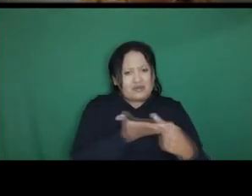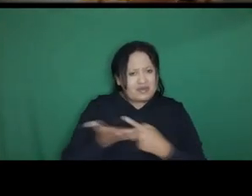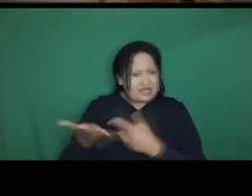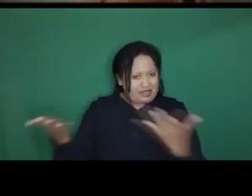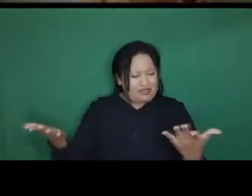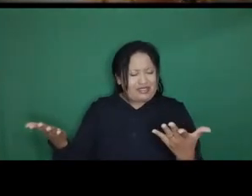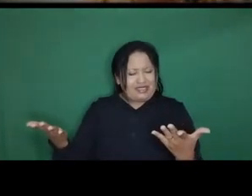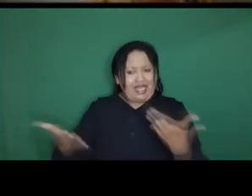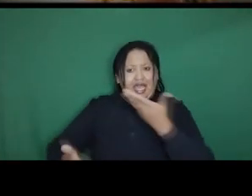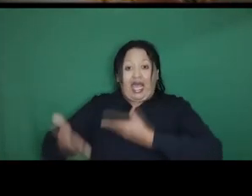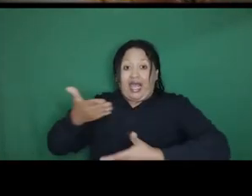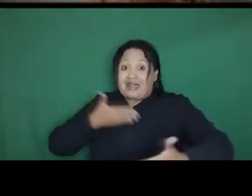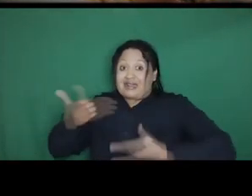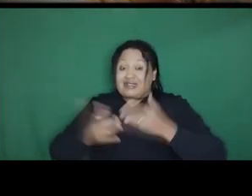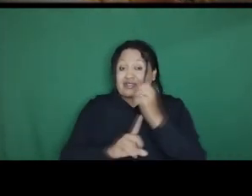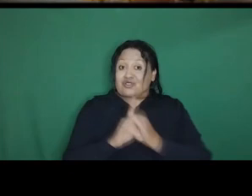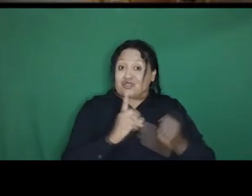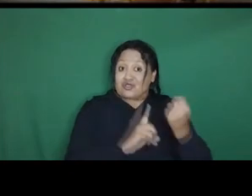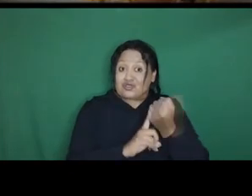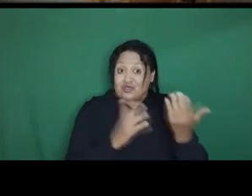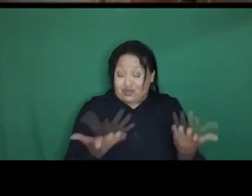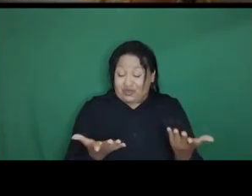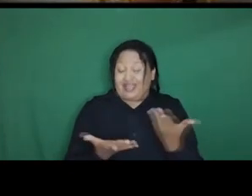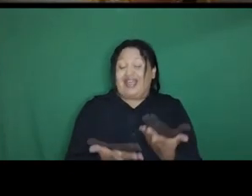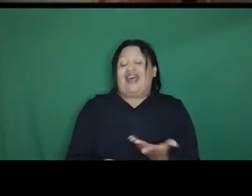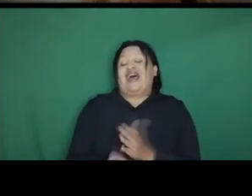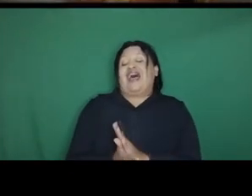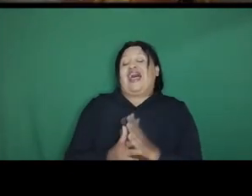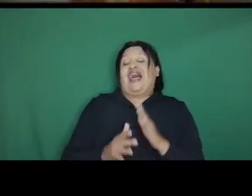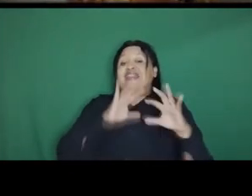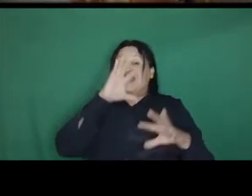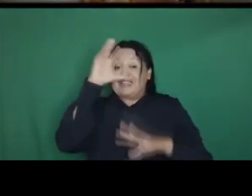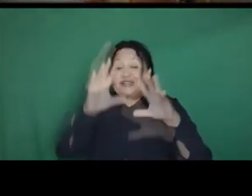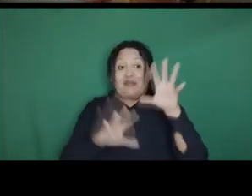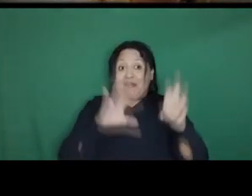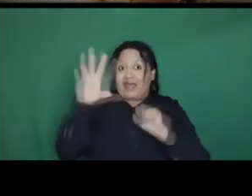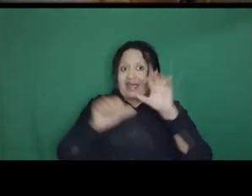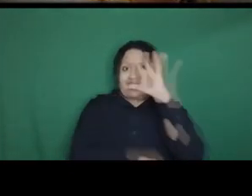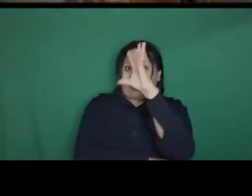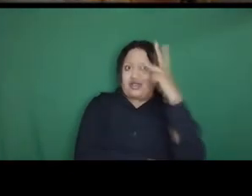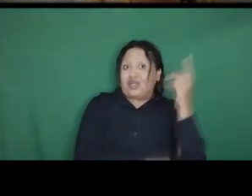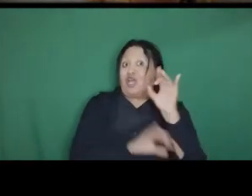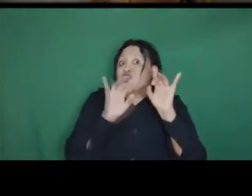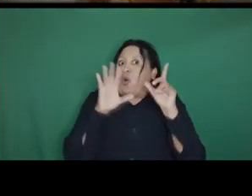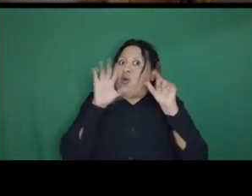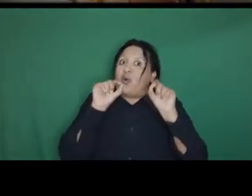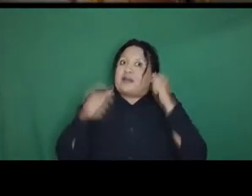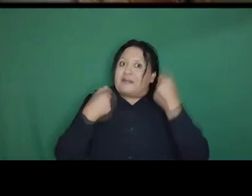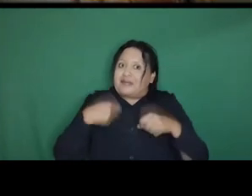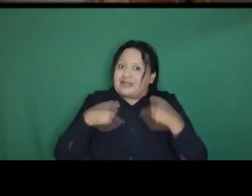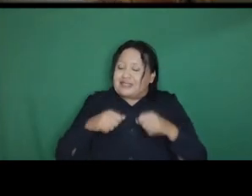determinadas relações sociais através das quais perdão da natureza o que